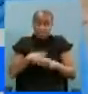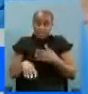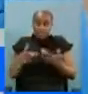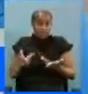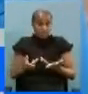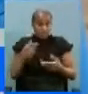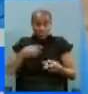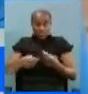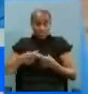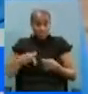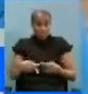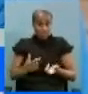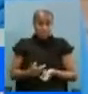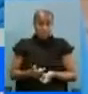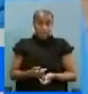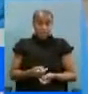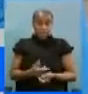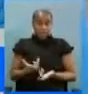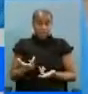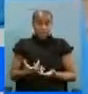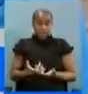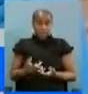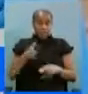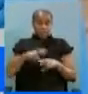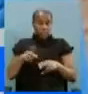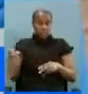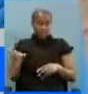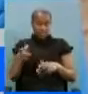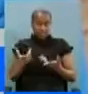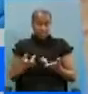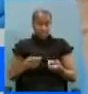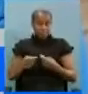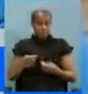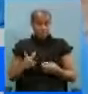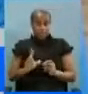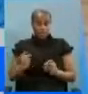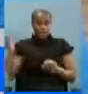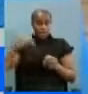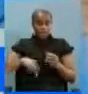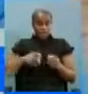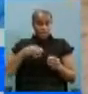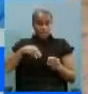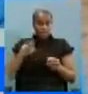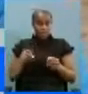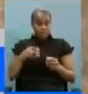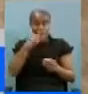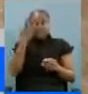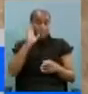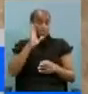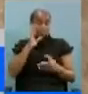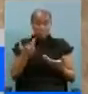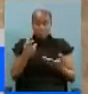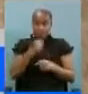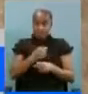ontem ele vem, ainda trazer tudo o dia, nunca tem onde. Ontem ele vem, nunca está sentado a morar para me vender. Dentro do mercado, ontem ele vem, ele serve para tarde, que está. Que